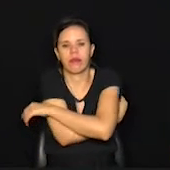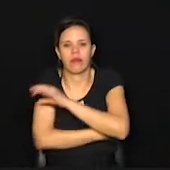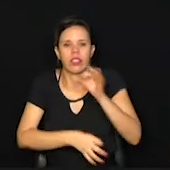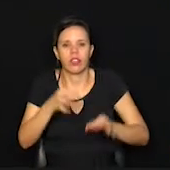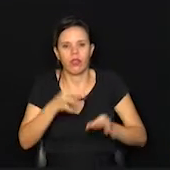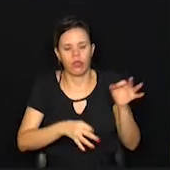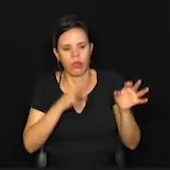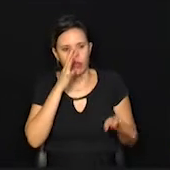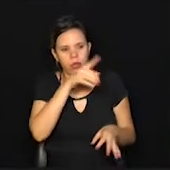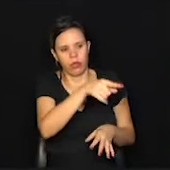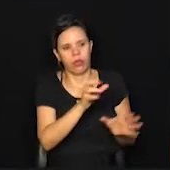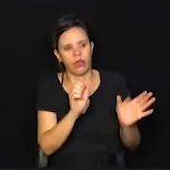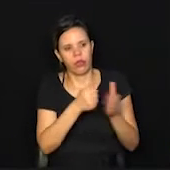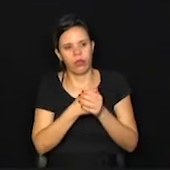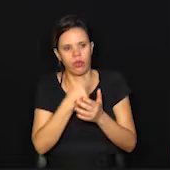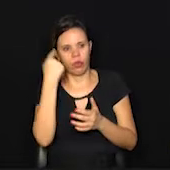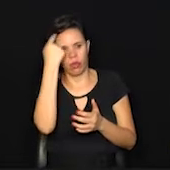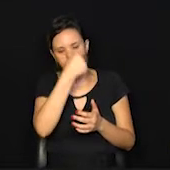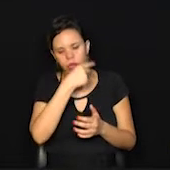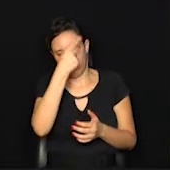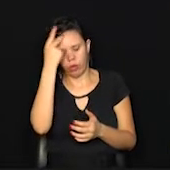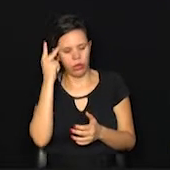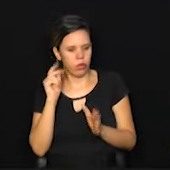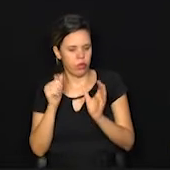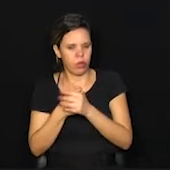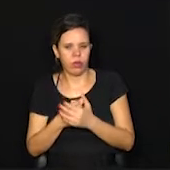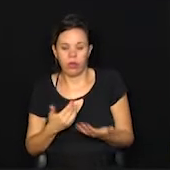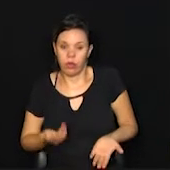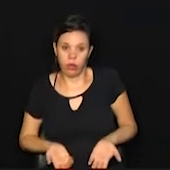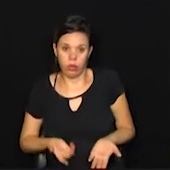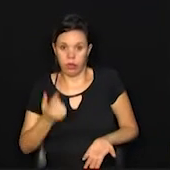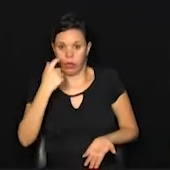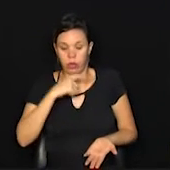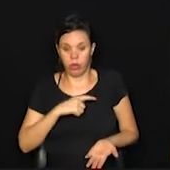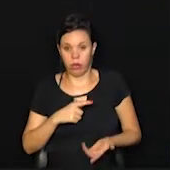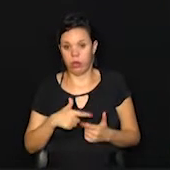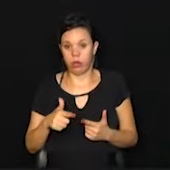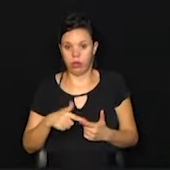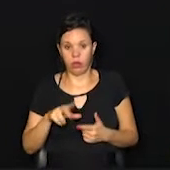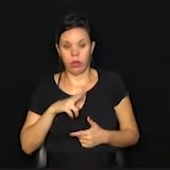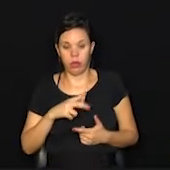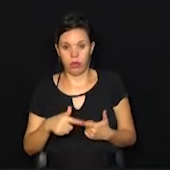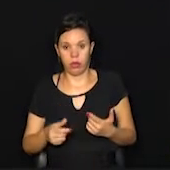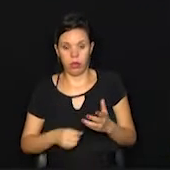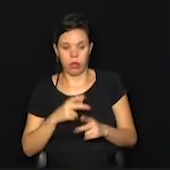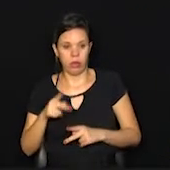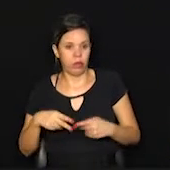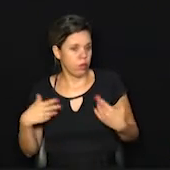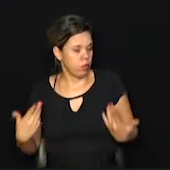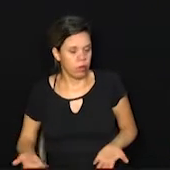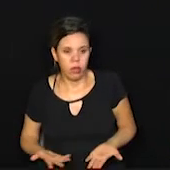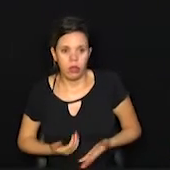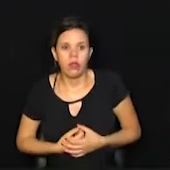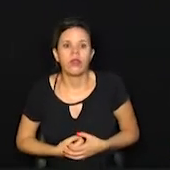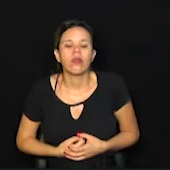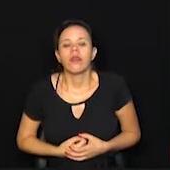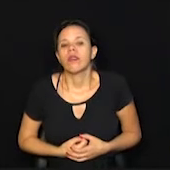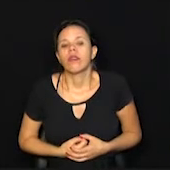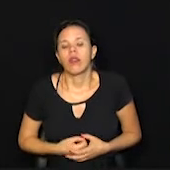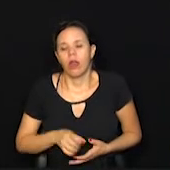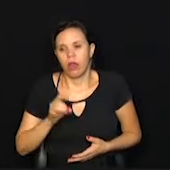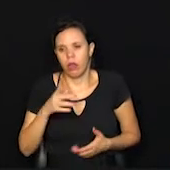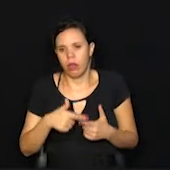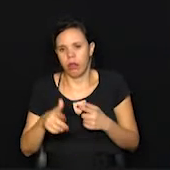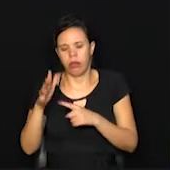julgado em que quem esconde o rosto era um jogadores Zé eu tenho um problema pessoal com essa gente porque eles não